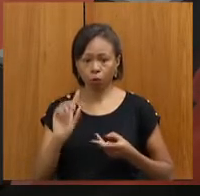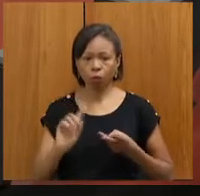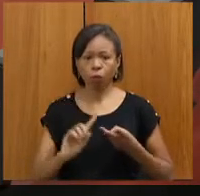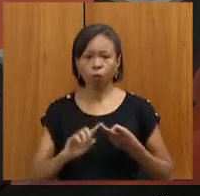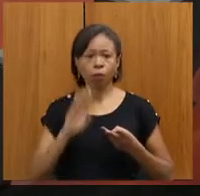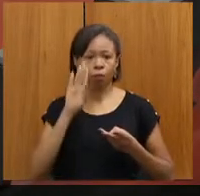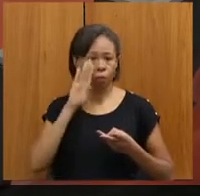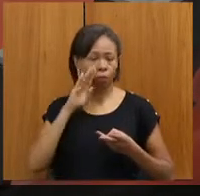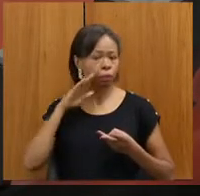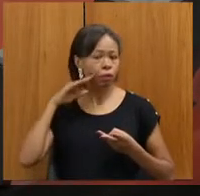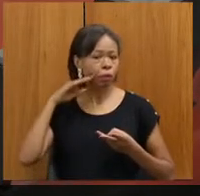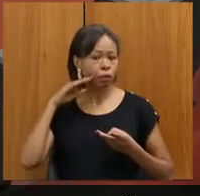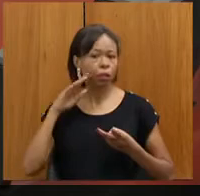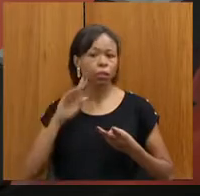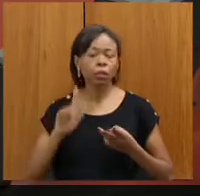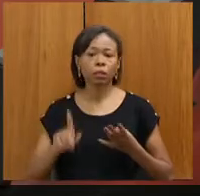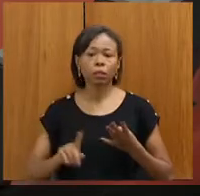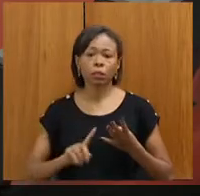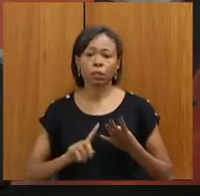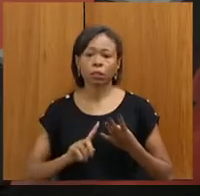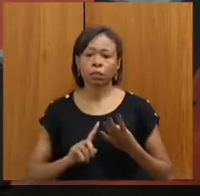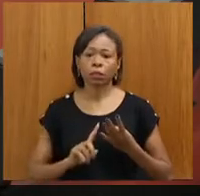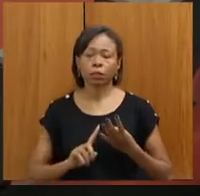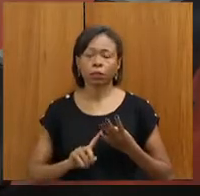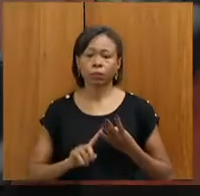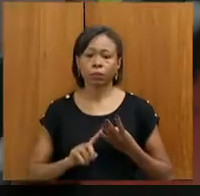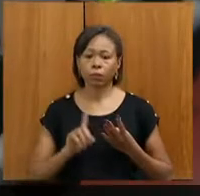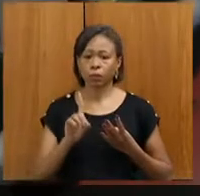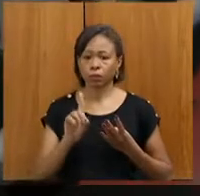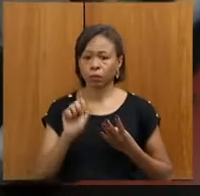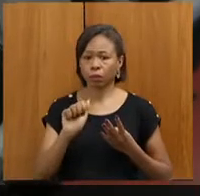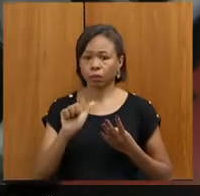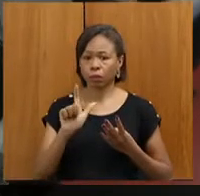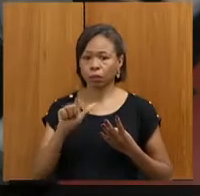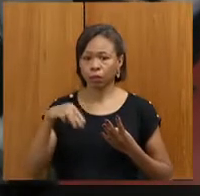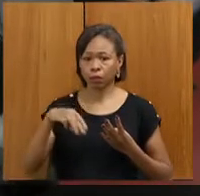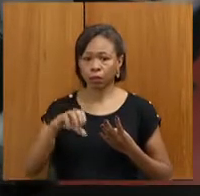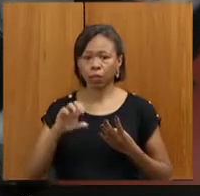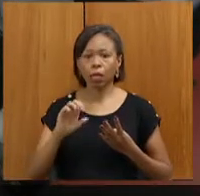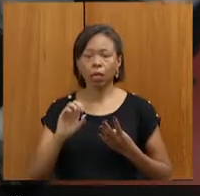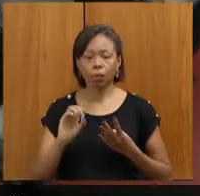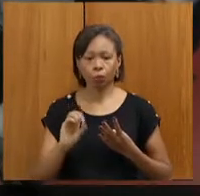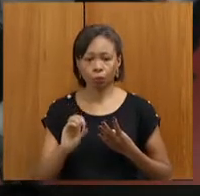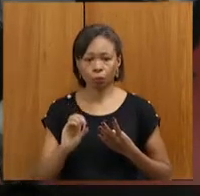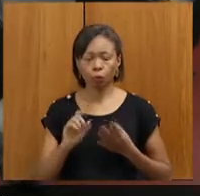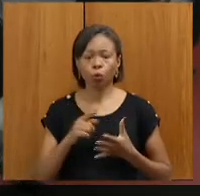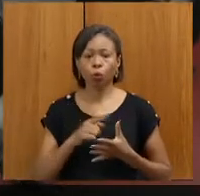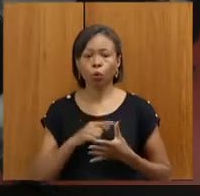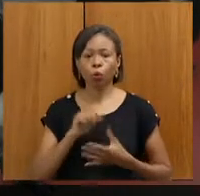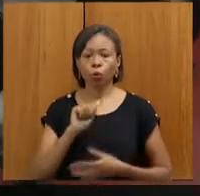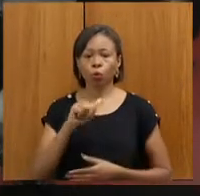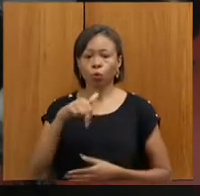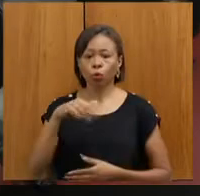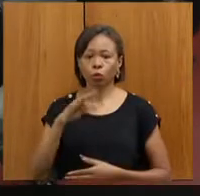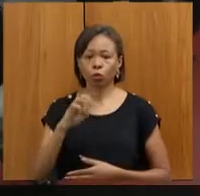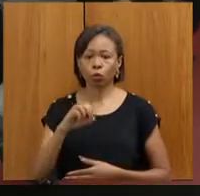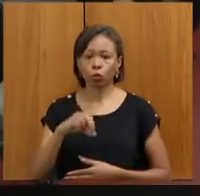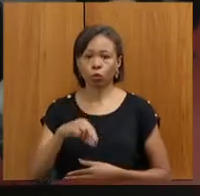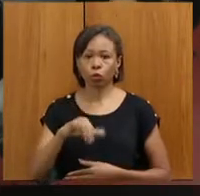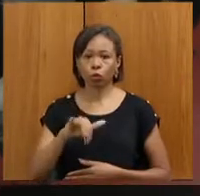Beatriz Cerqueira o Dalmo Ribeiro Silva Antônio Carlos